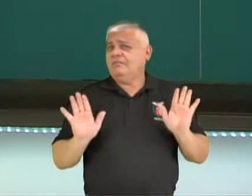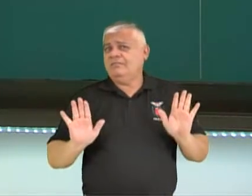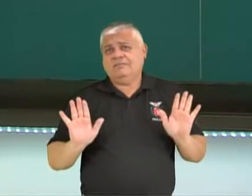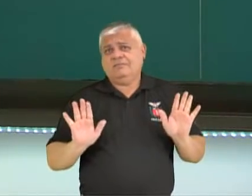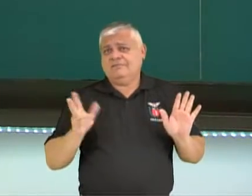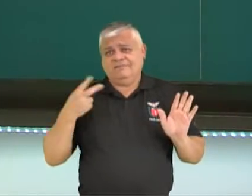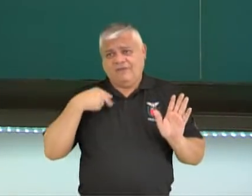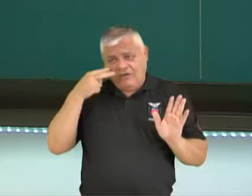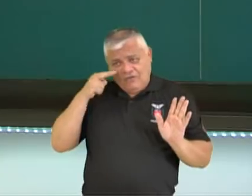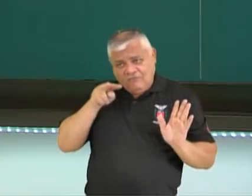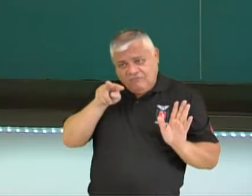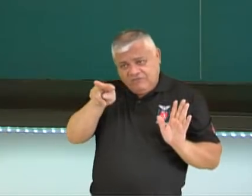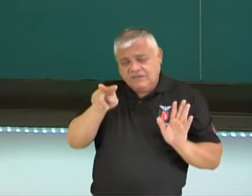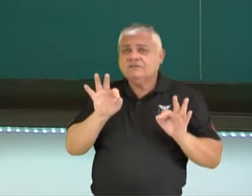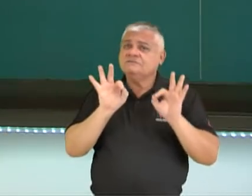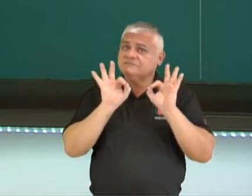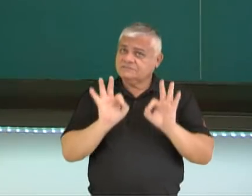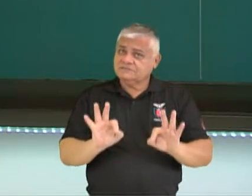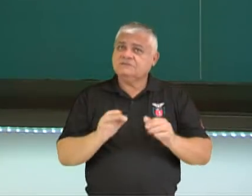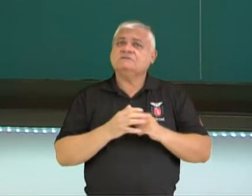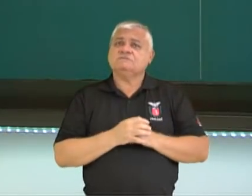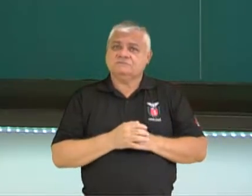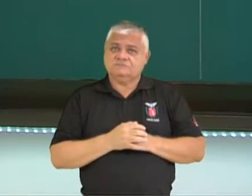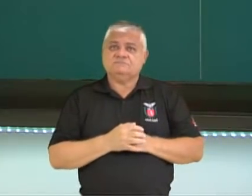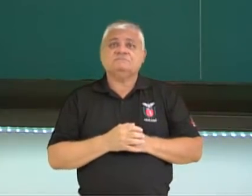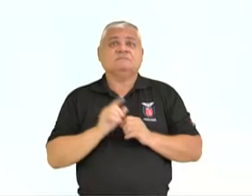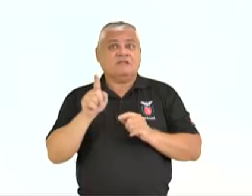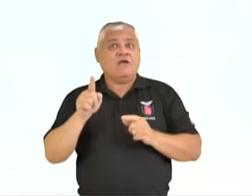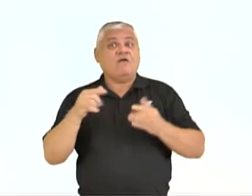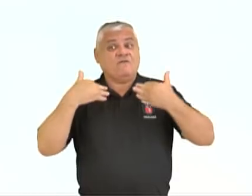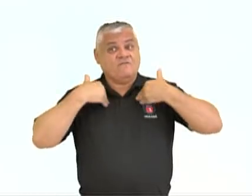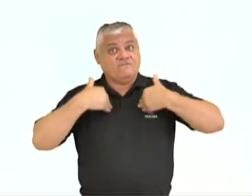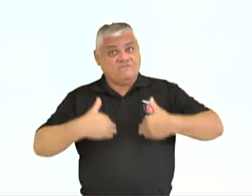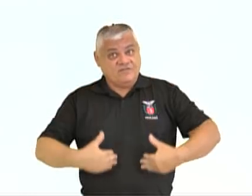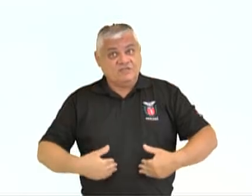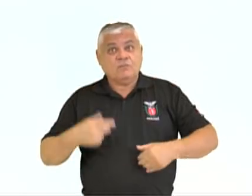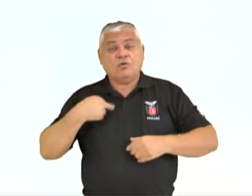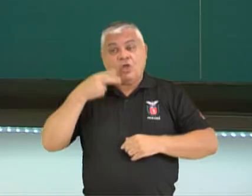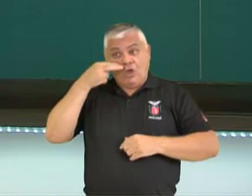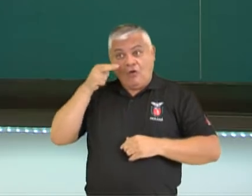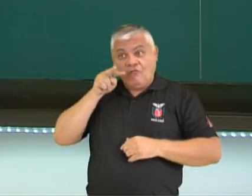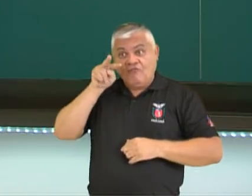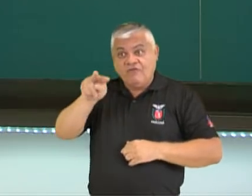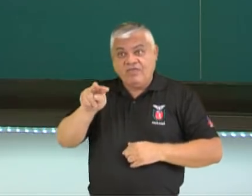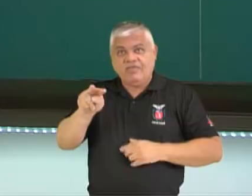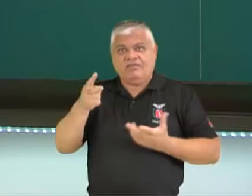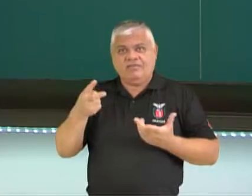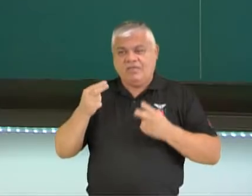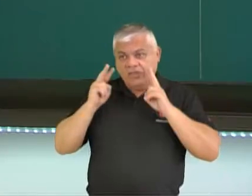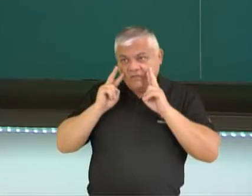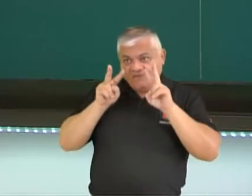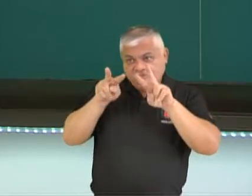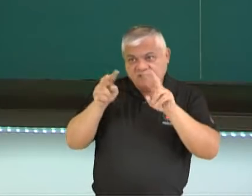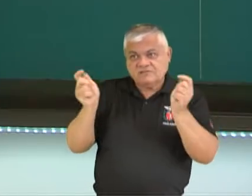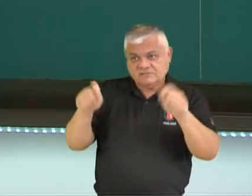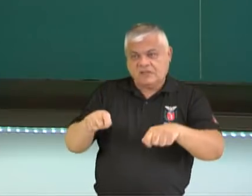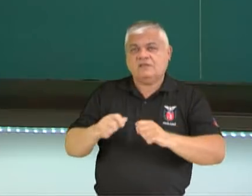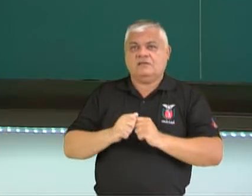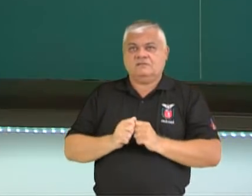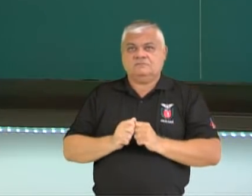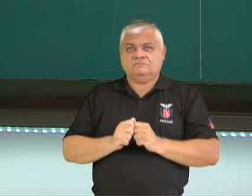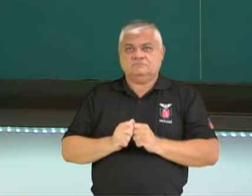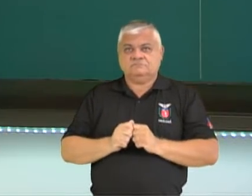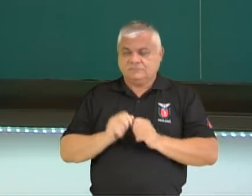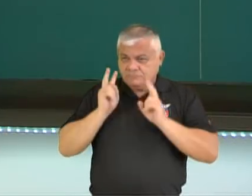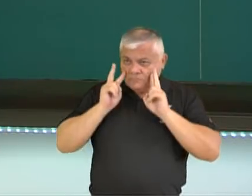olhar da pessoa. Exatamente. É física porque eu enxergo a partir dos meus sentidos, que é a